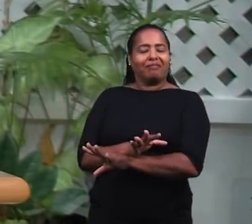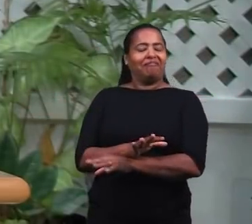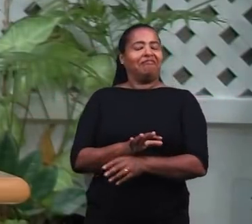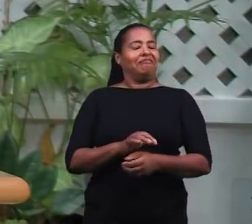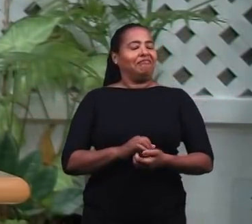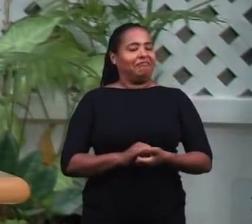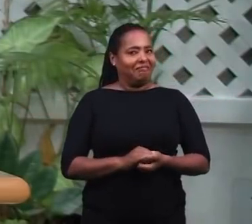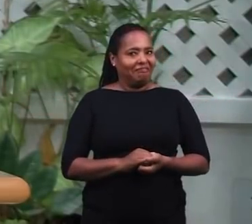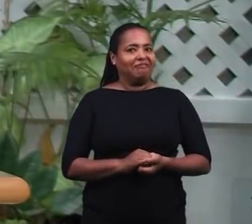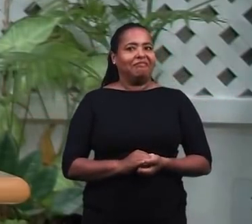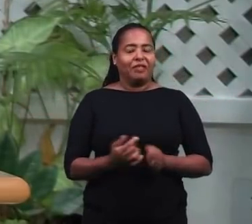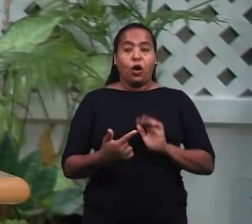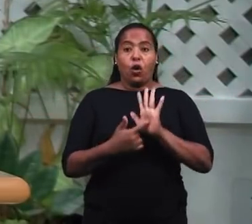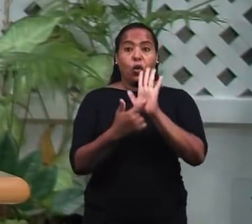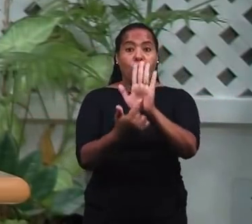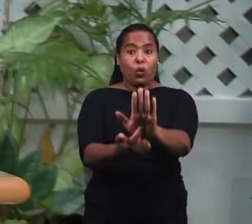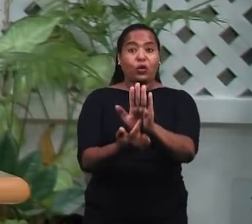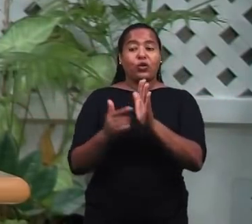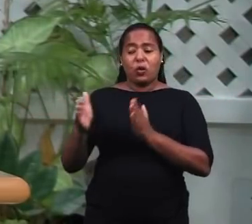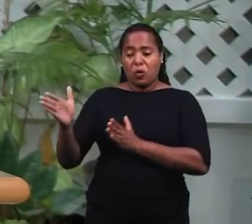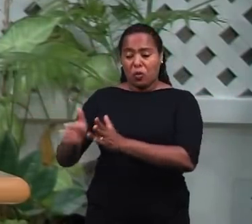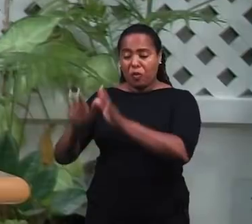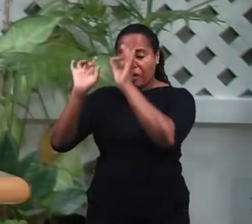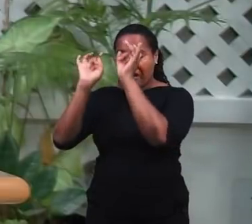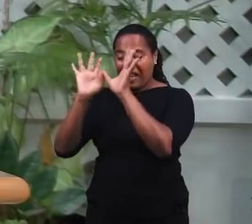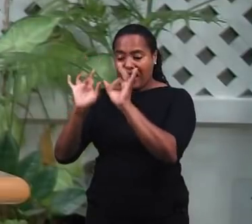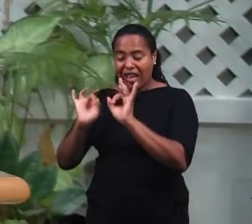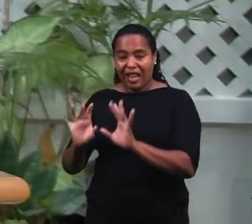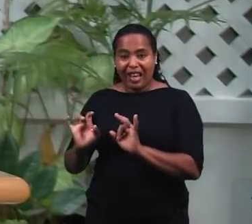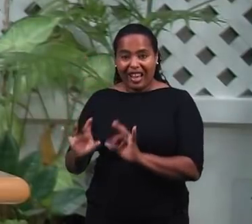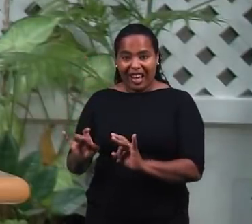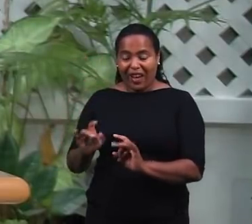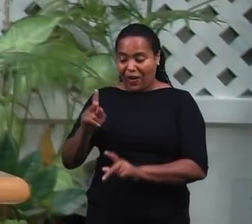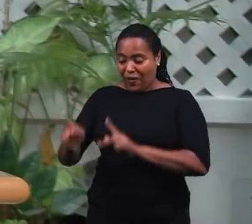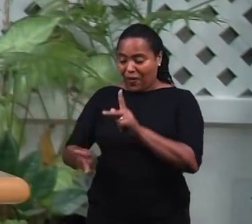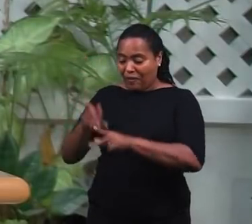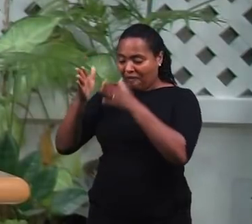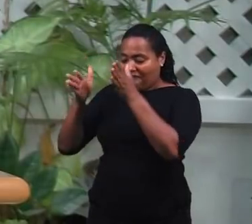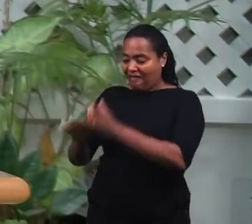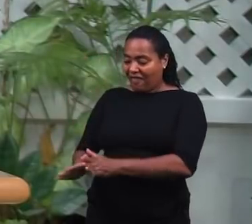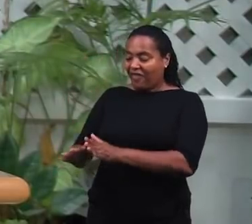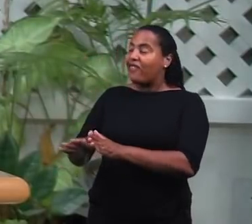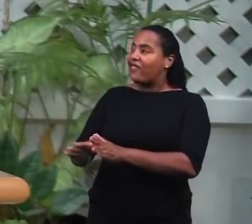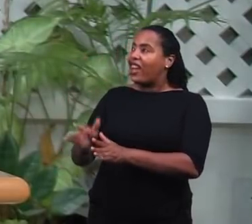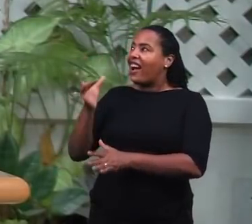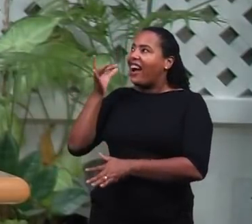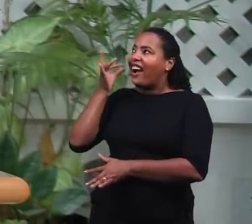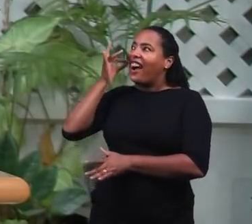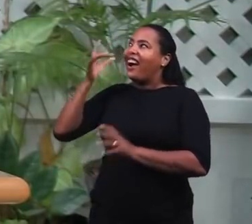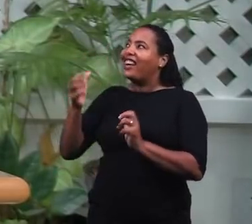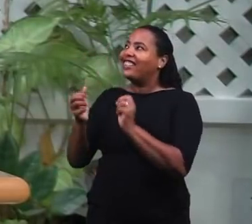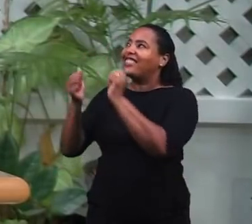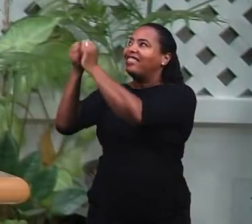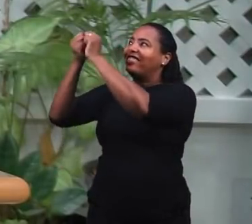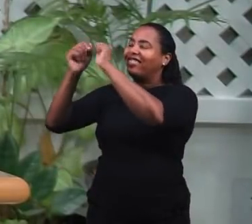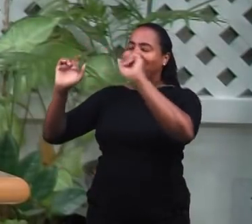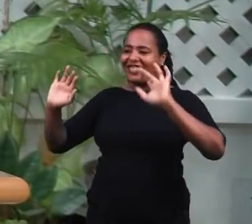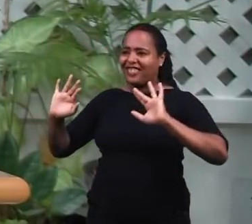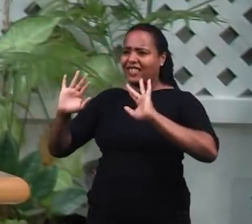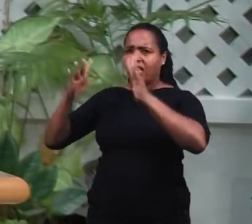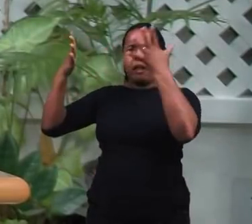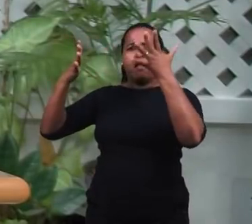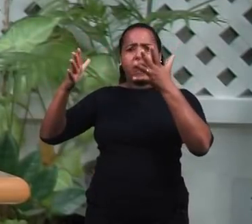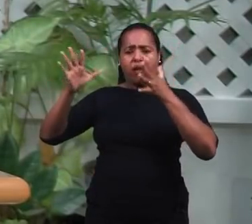o grande momento, onde a igreja estará presente a essa festa,